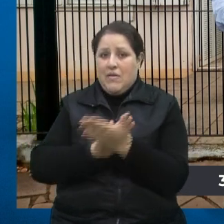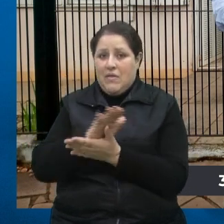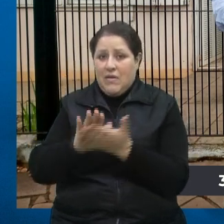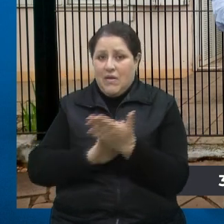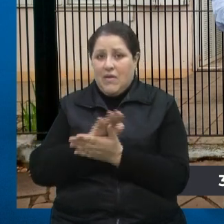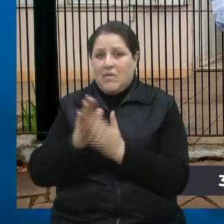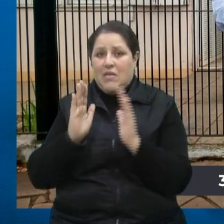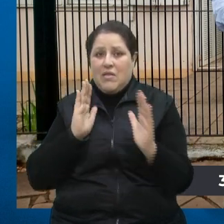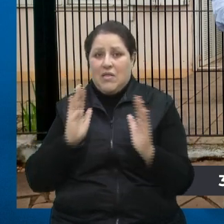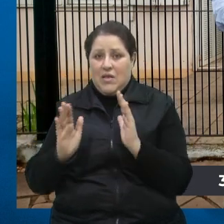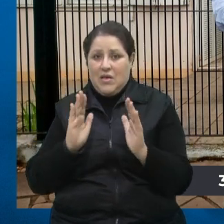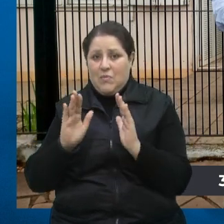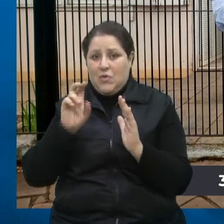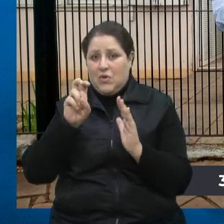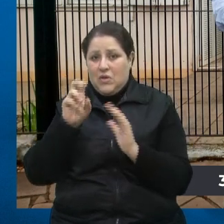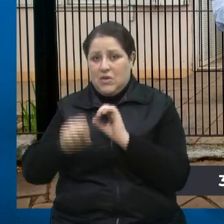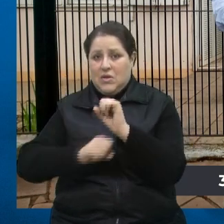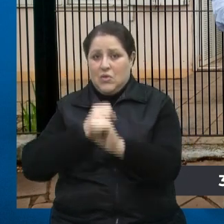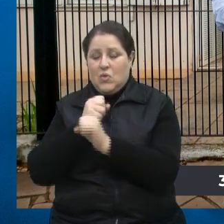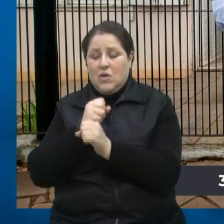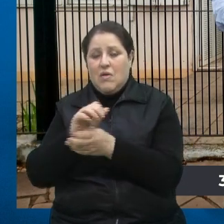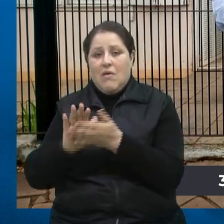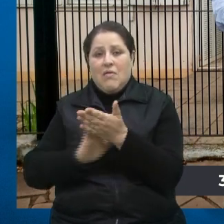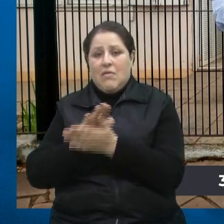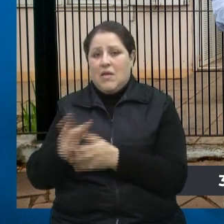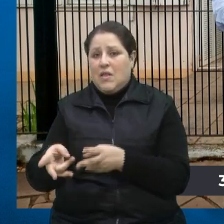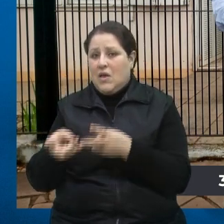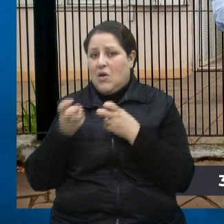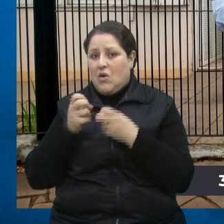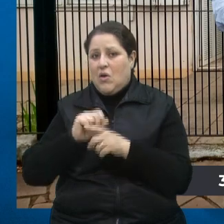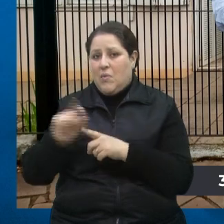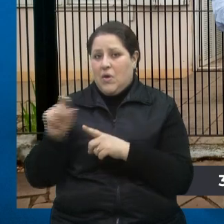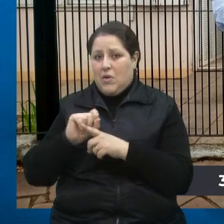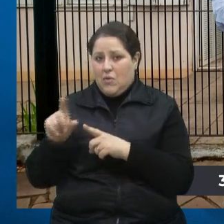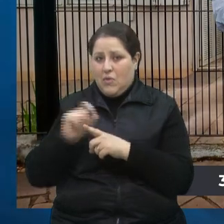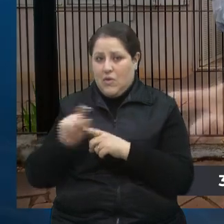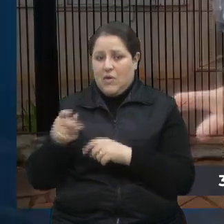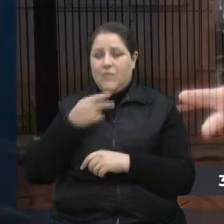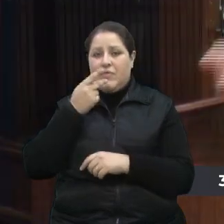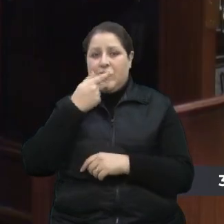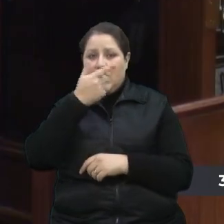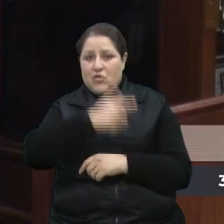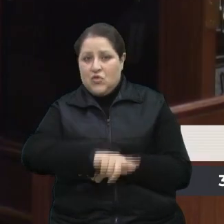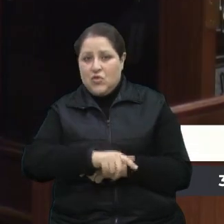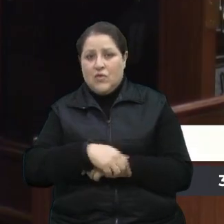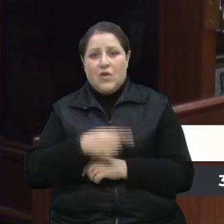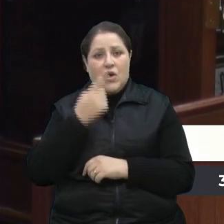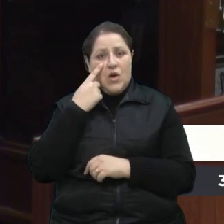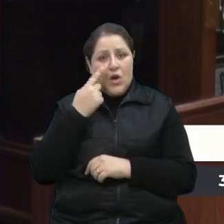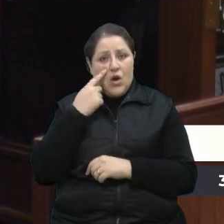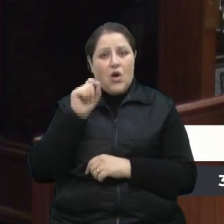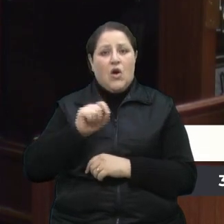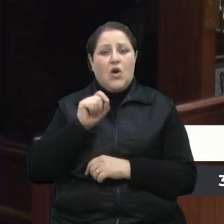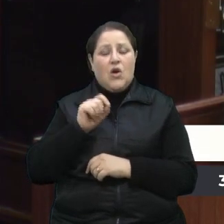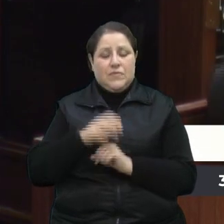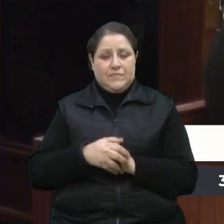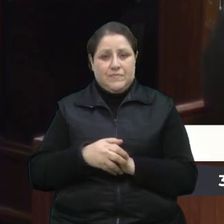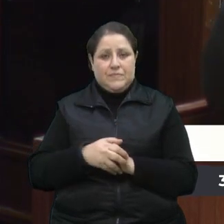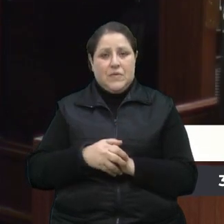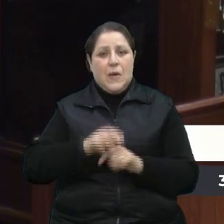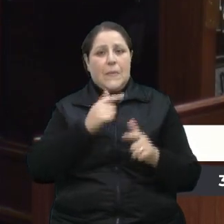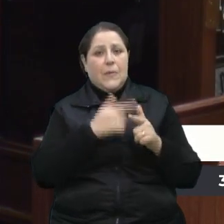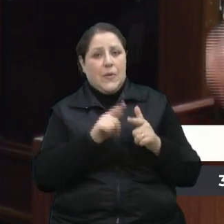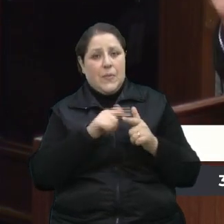ou seja sem cobrança de aluguel E aí volta a bater de novo olhem o problema do